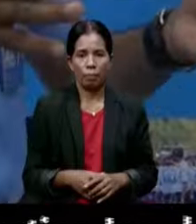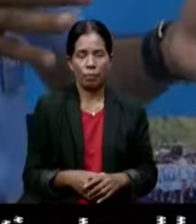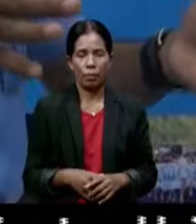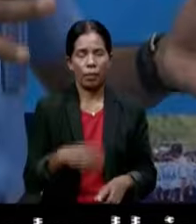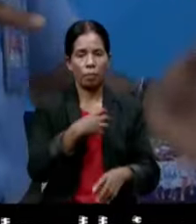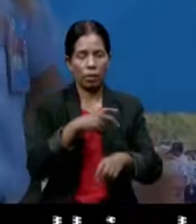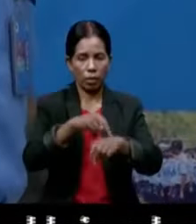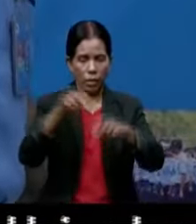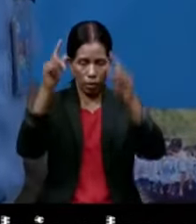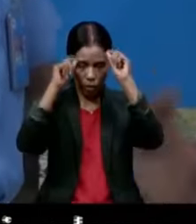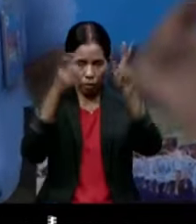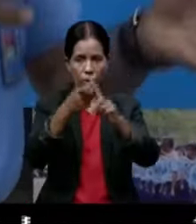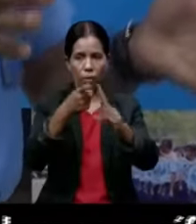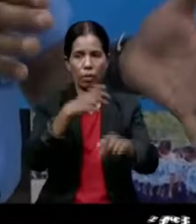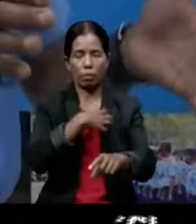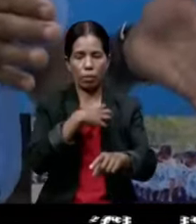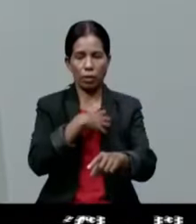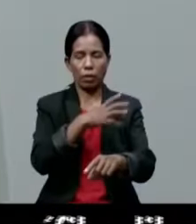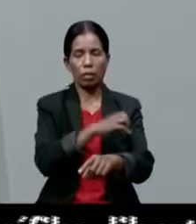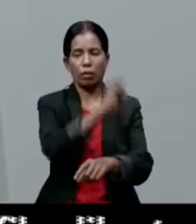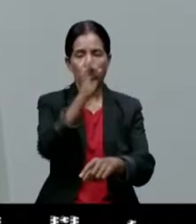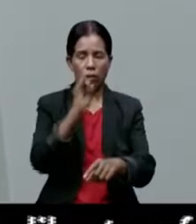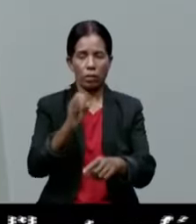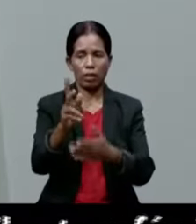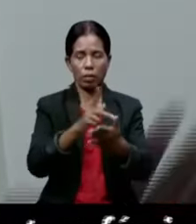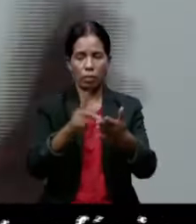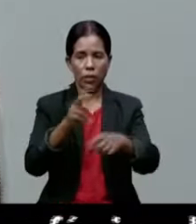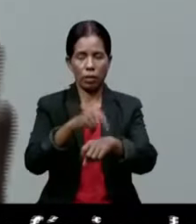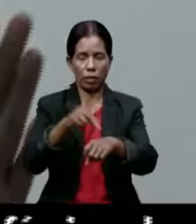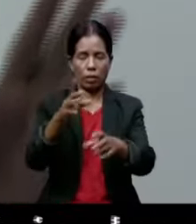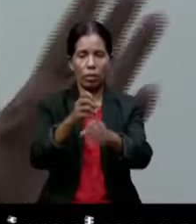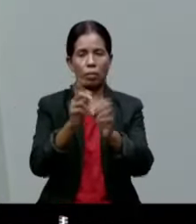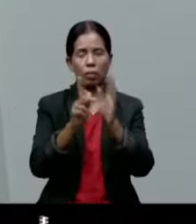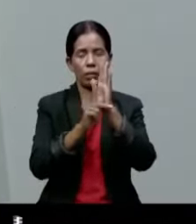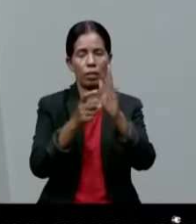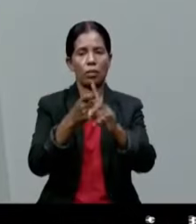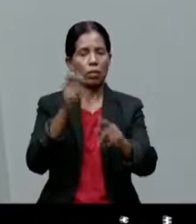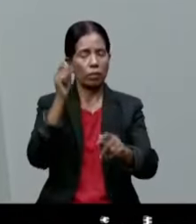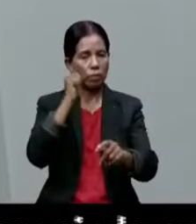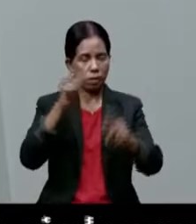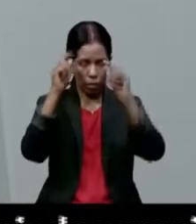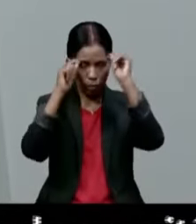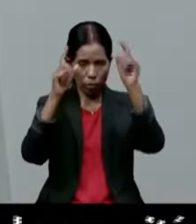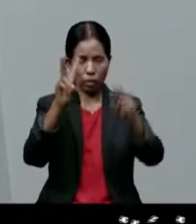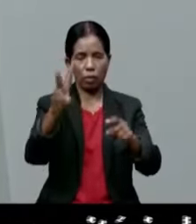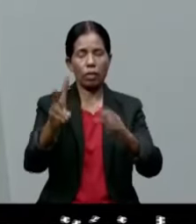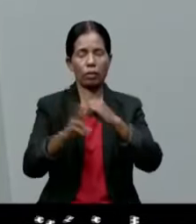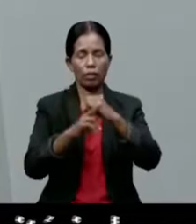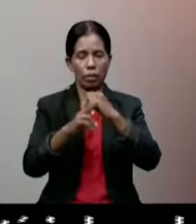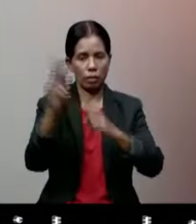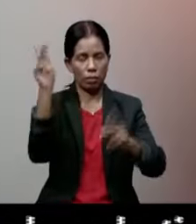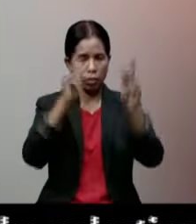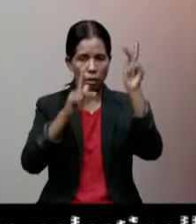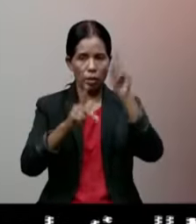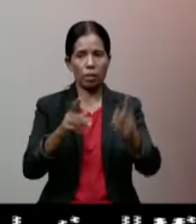Polícia Nacional Timor-Leste e o Polícia Departamento de Investigação Criminal Nacional simu que esse russo feito timoruana em rua não é bem vítima para caso